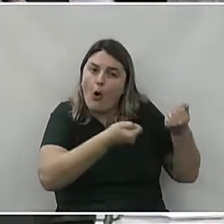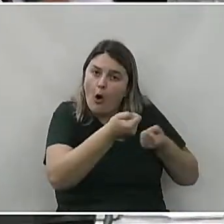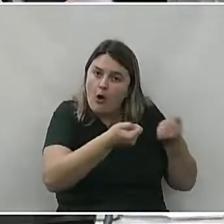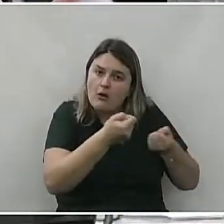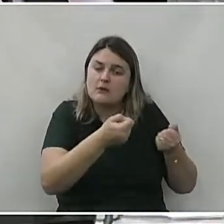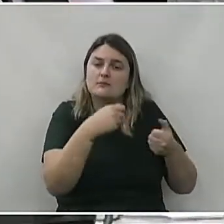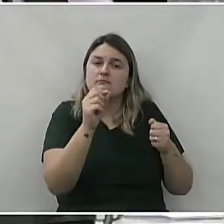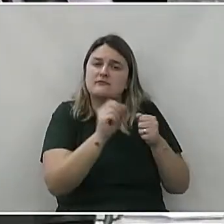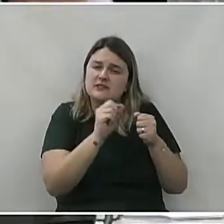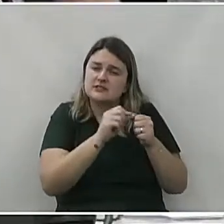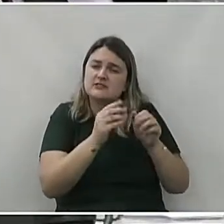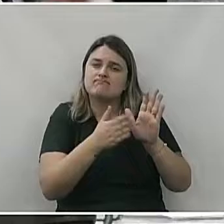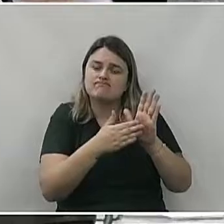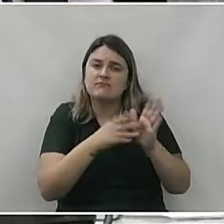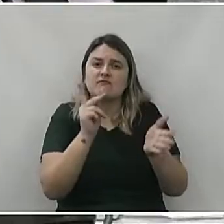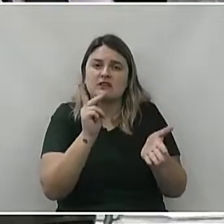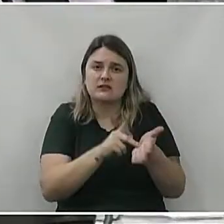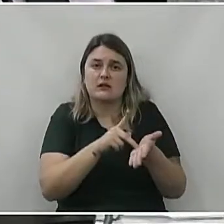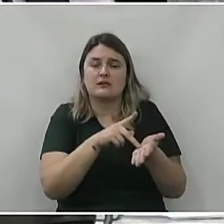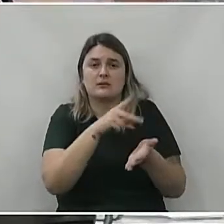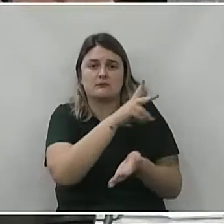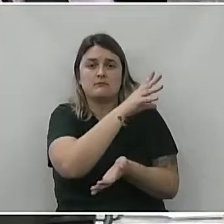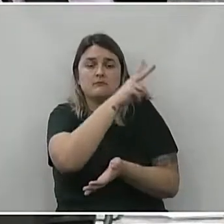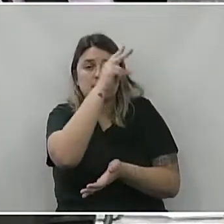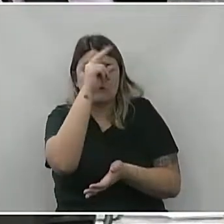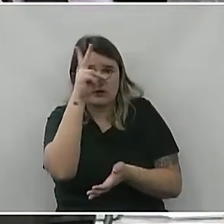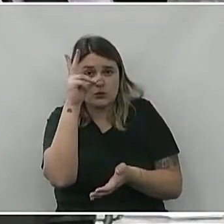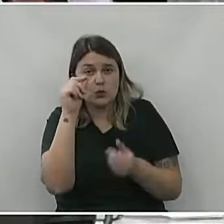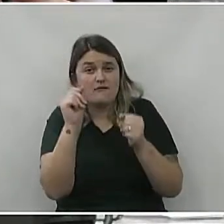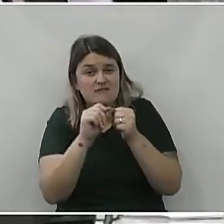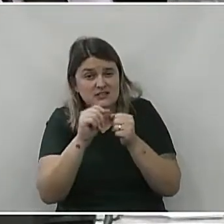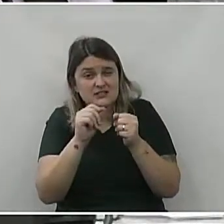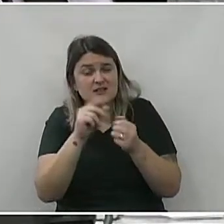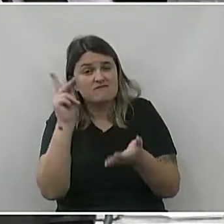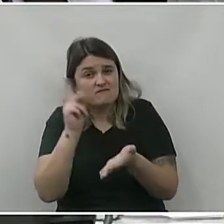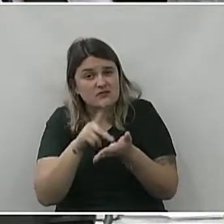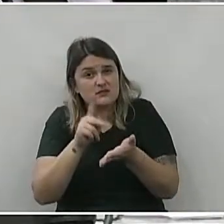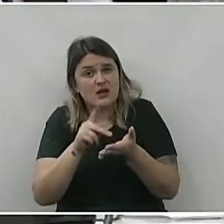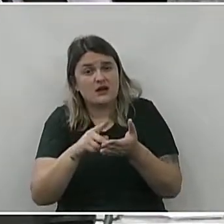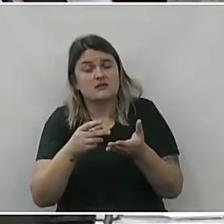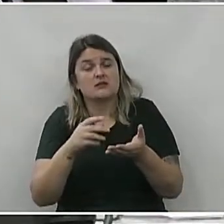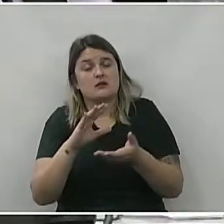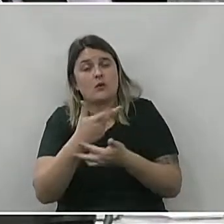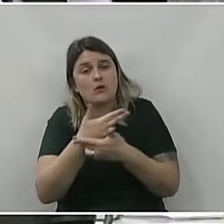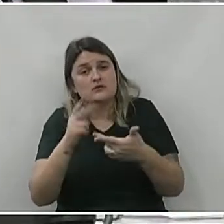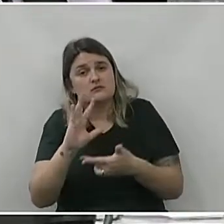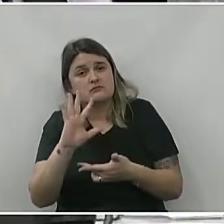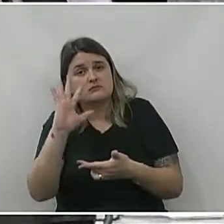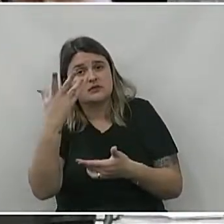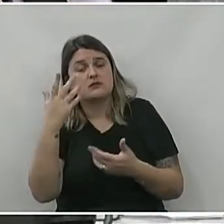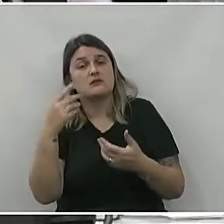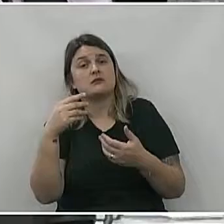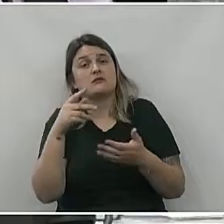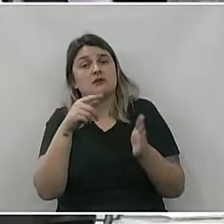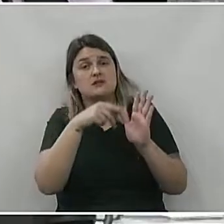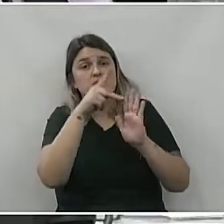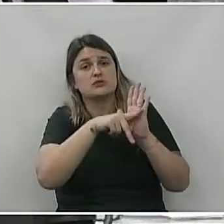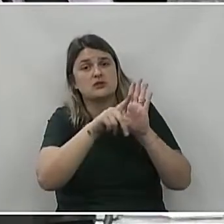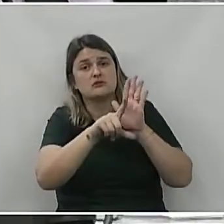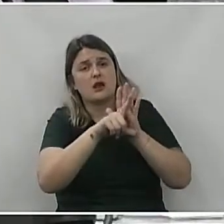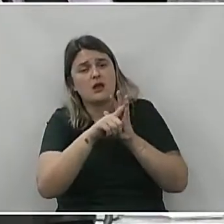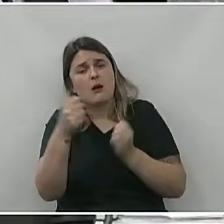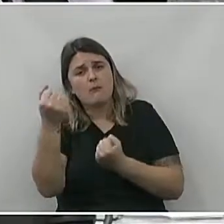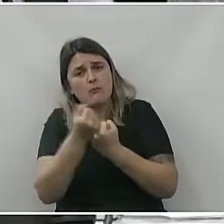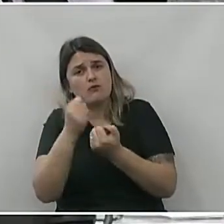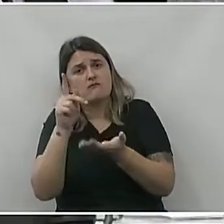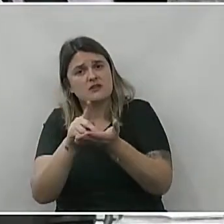projetos de leis que a gente já apresentou, o Executivo cumpra. Então, que esse projeto ele venha para fortalecer e ajudar as mulheres e meninas vítimas de violência